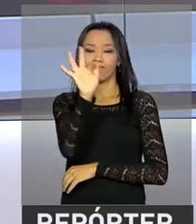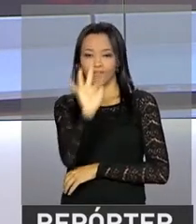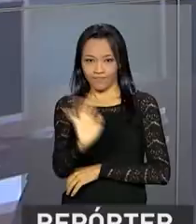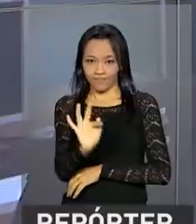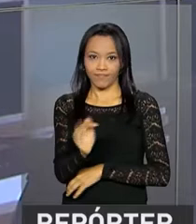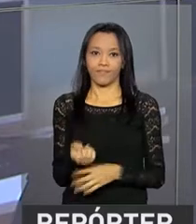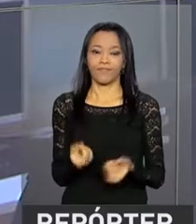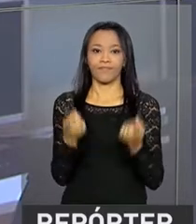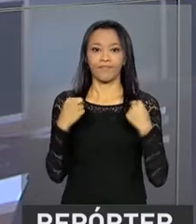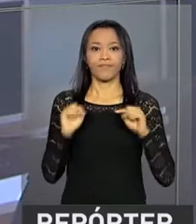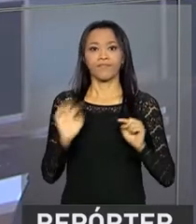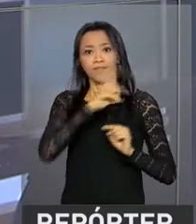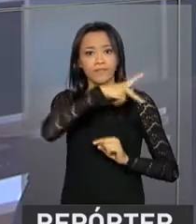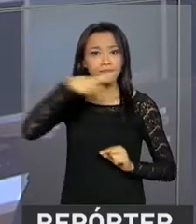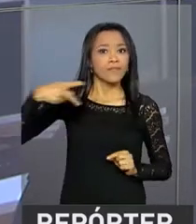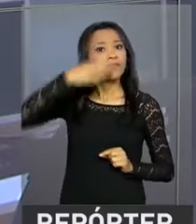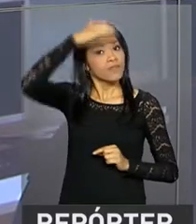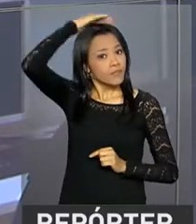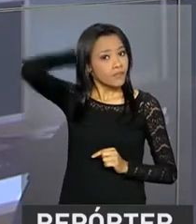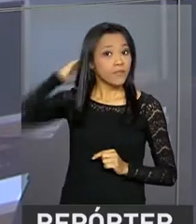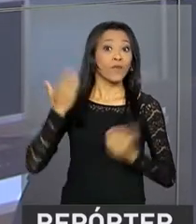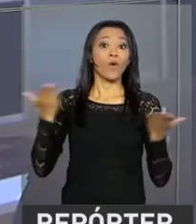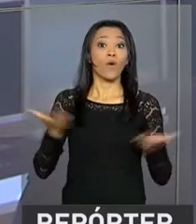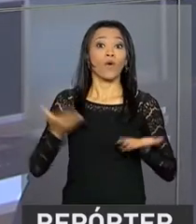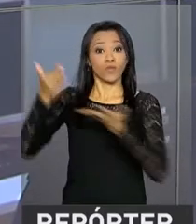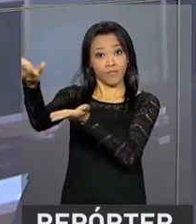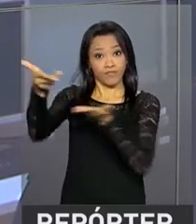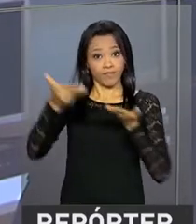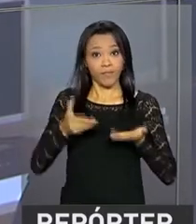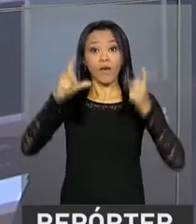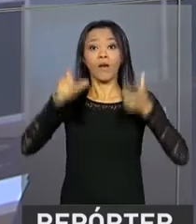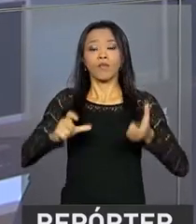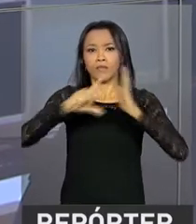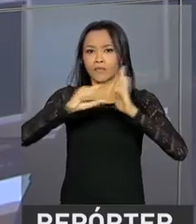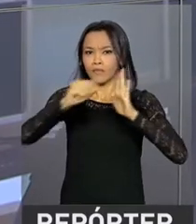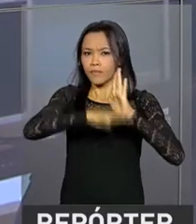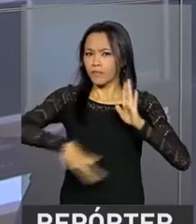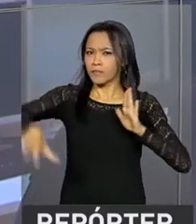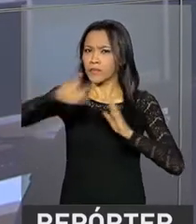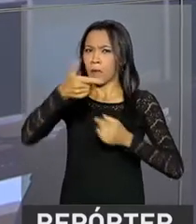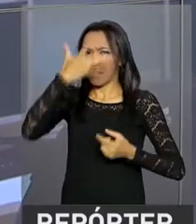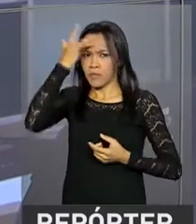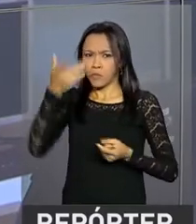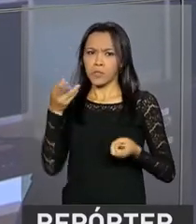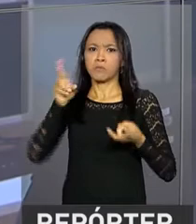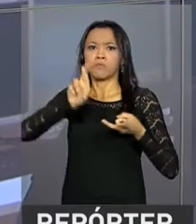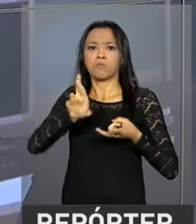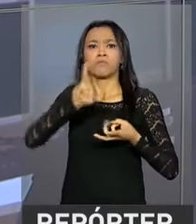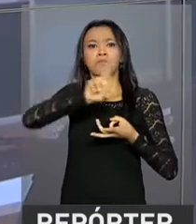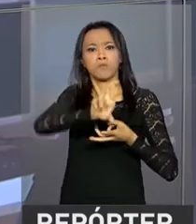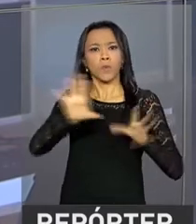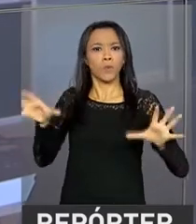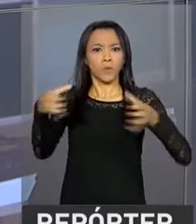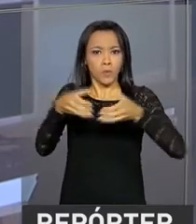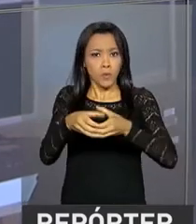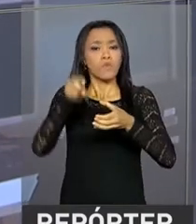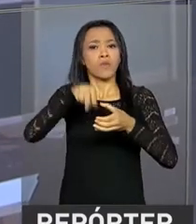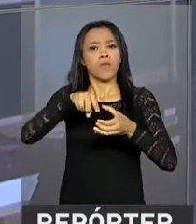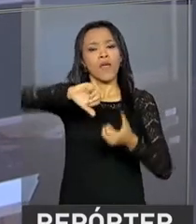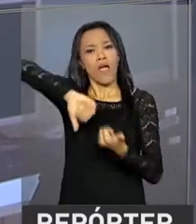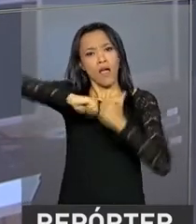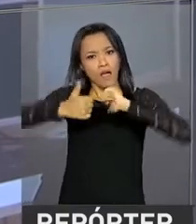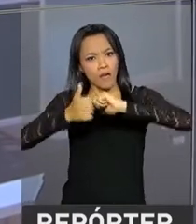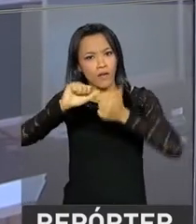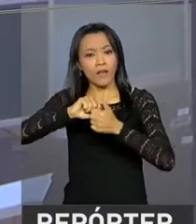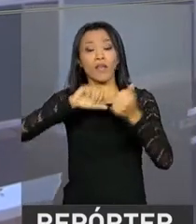fevereiro. O presidente Michel Temer recebe hoje no Palácio do Planalto integrantes da comissão que analisa a reforma da